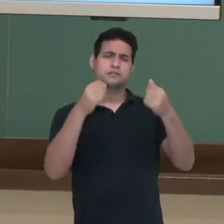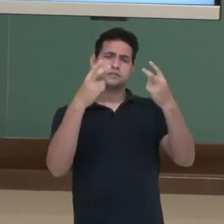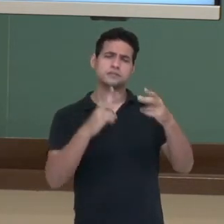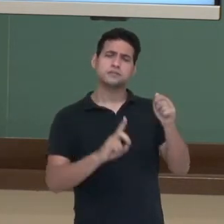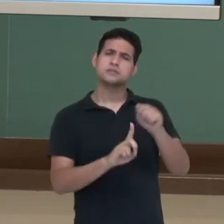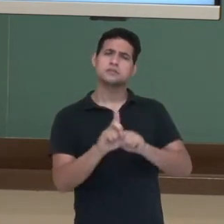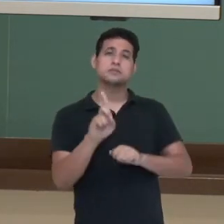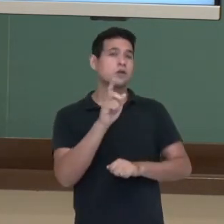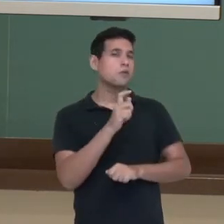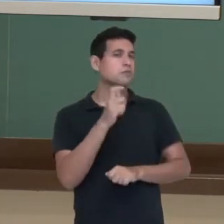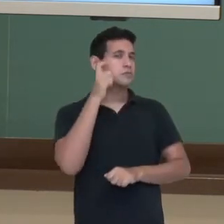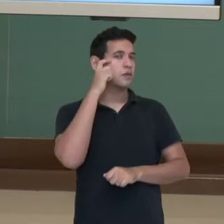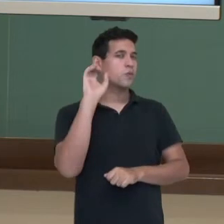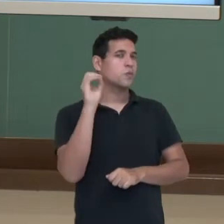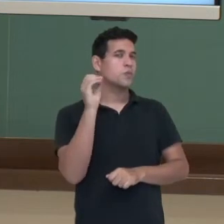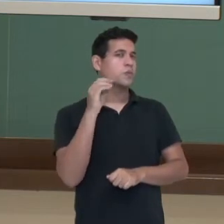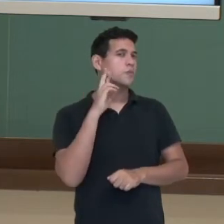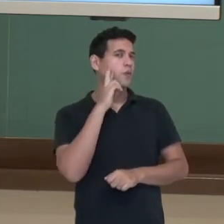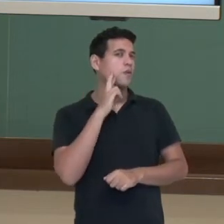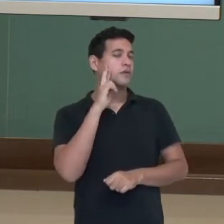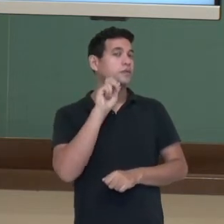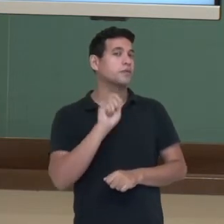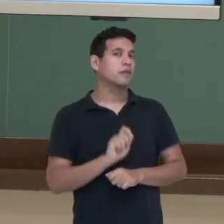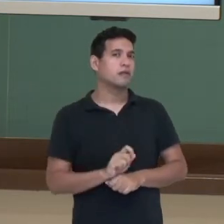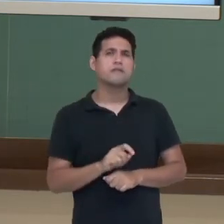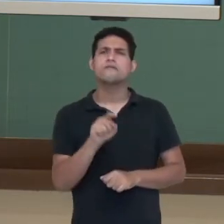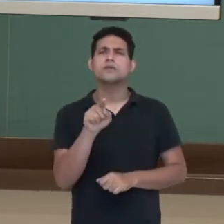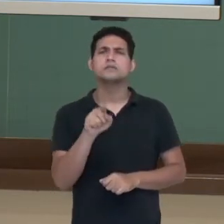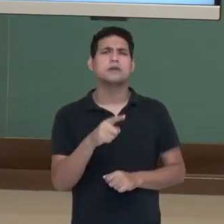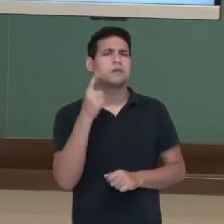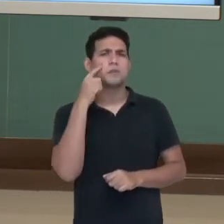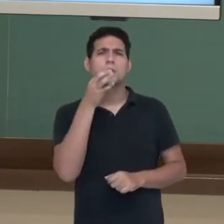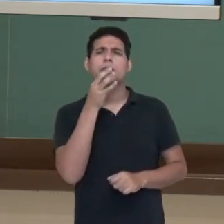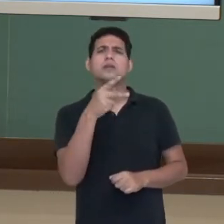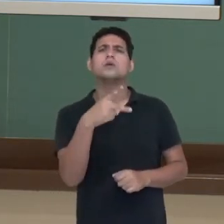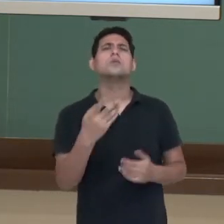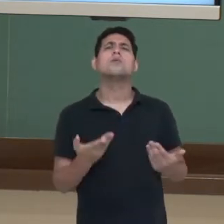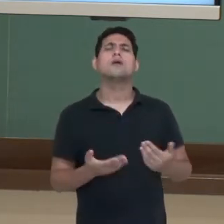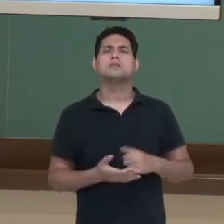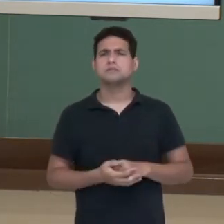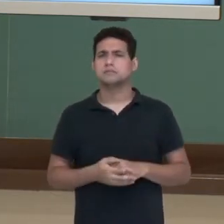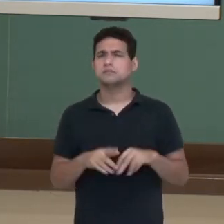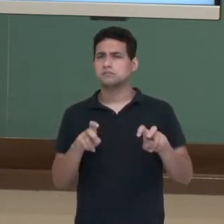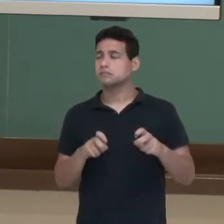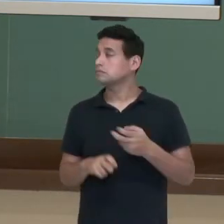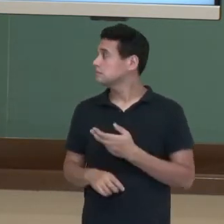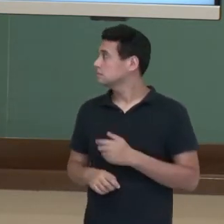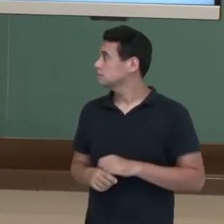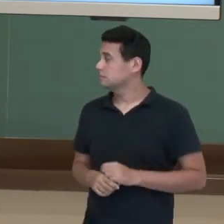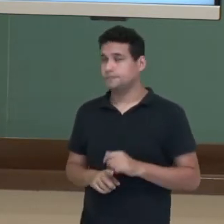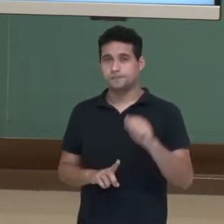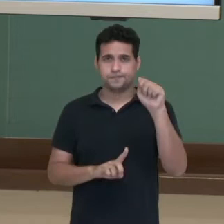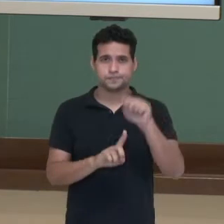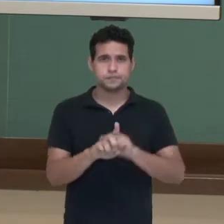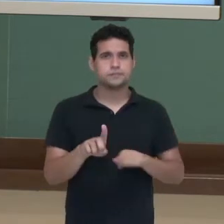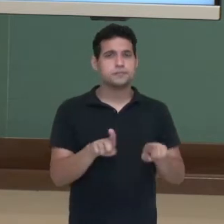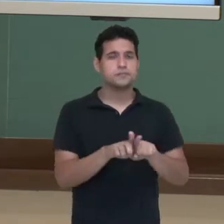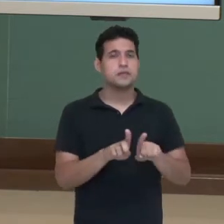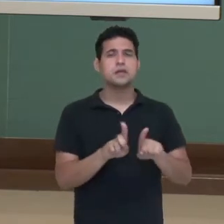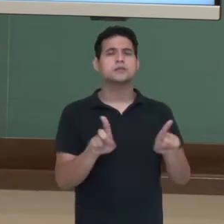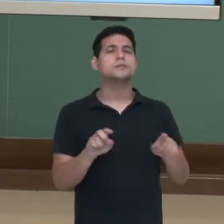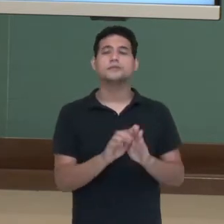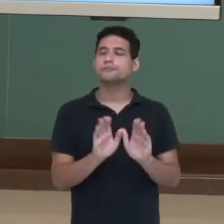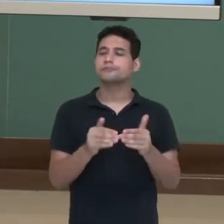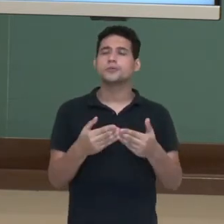la consciência del Outubro Rosa? Vocês, o que que vocês opinam? Qual é a opinião de vocês sobre esse mês e sobre essa